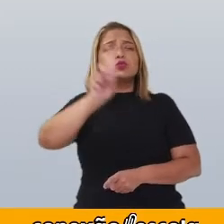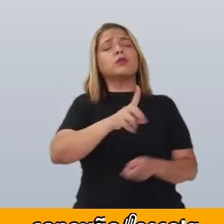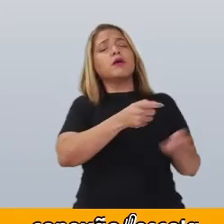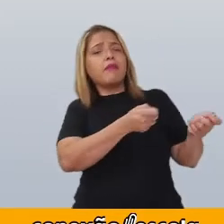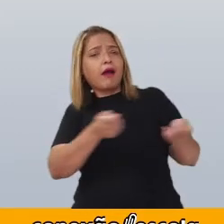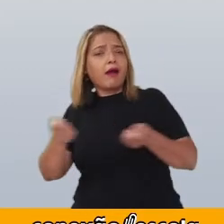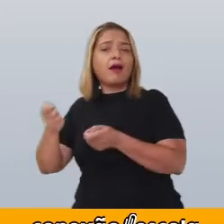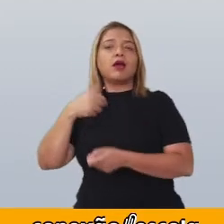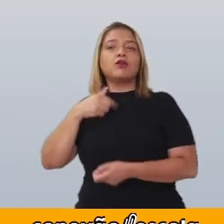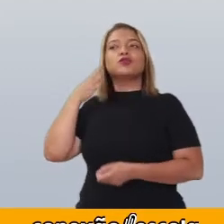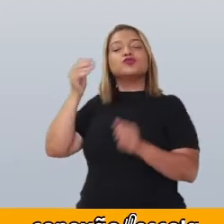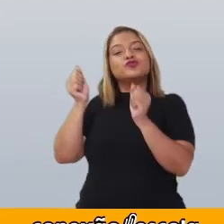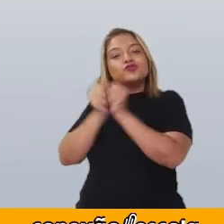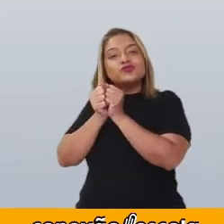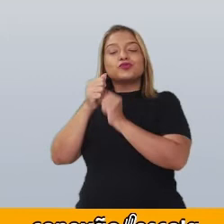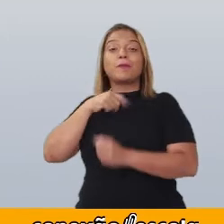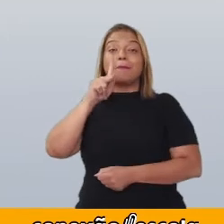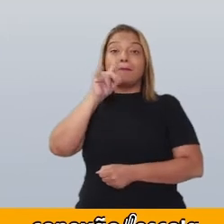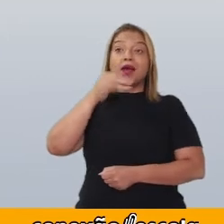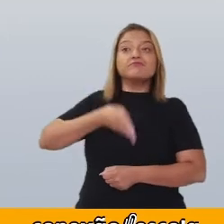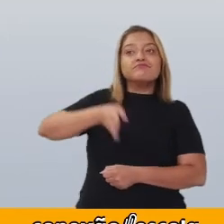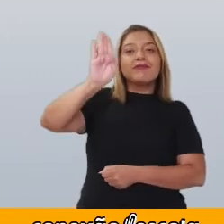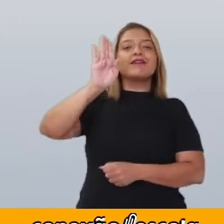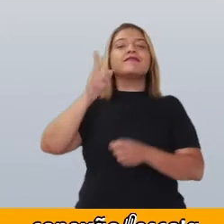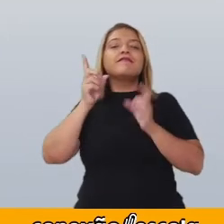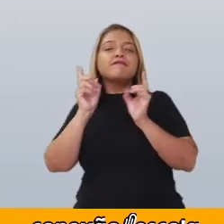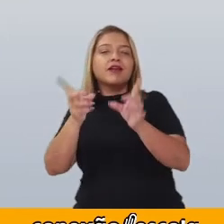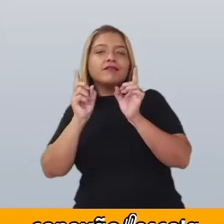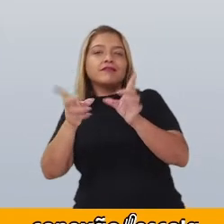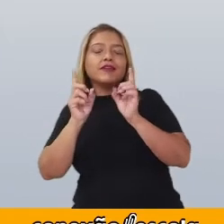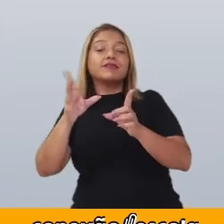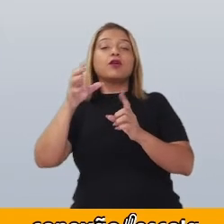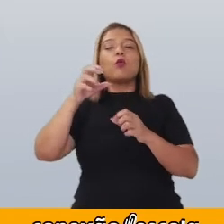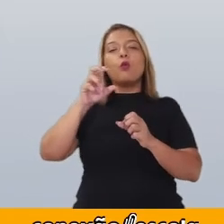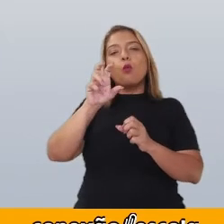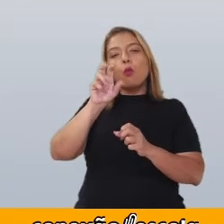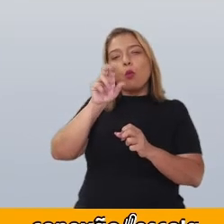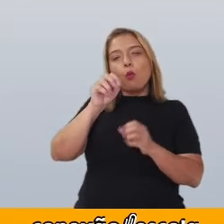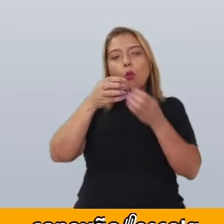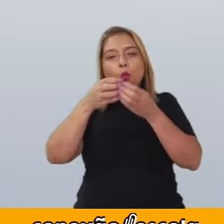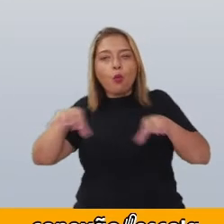meu pai vender ovos e galinha na feira.